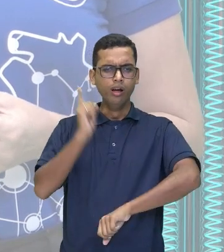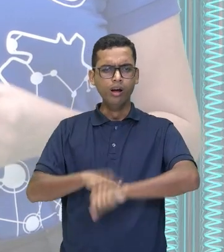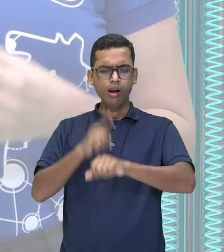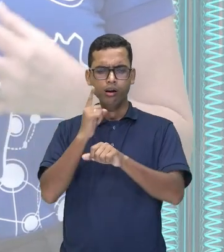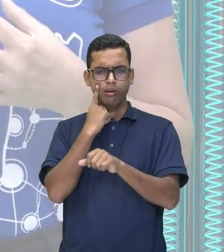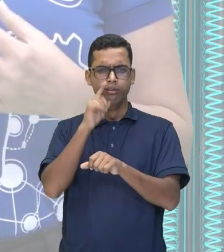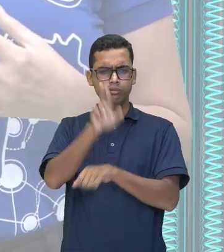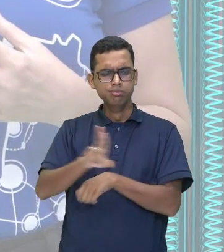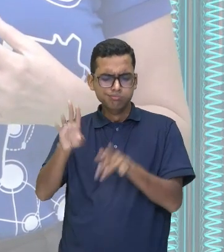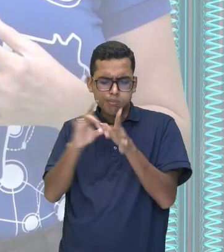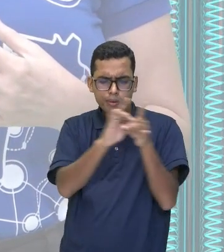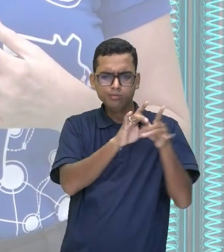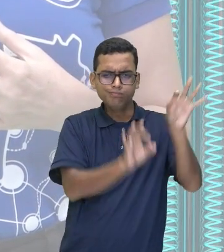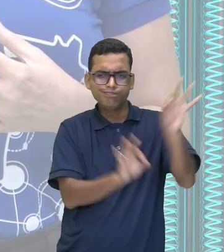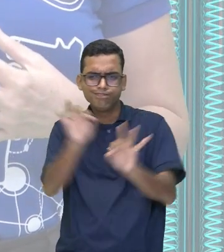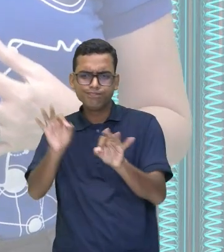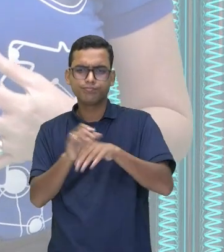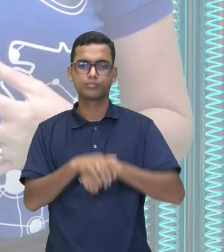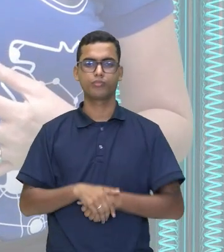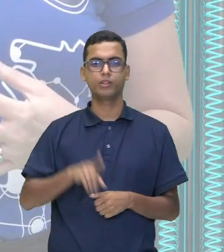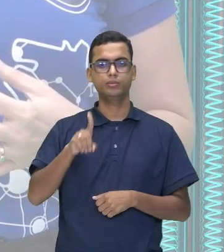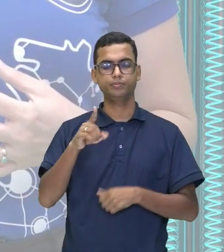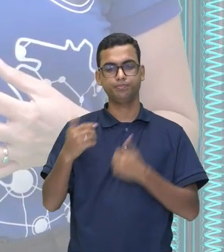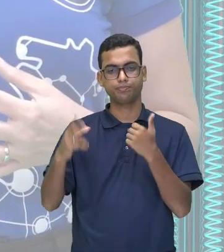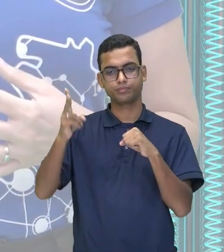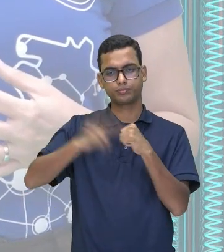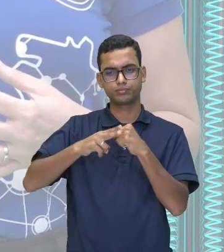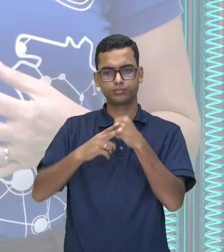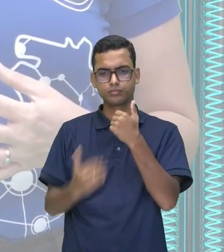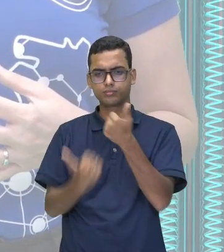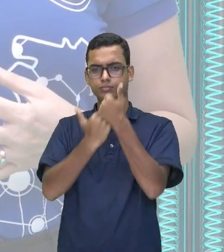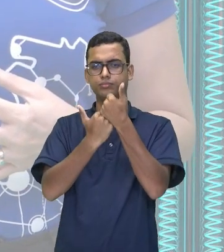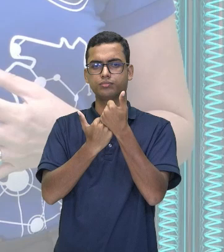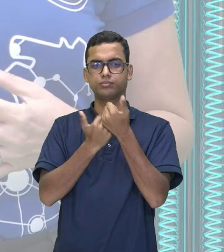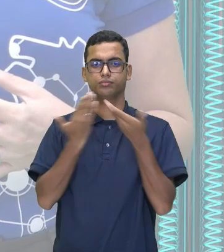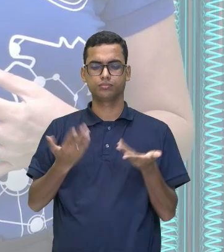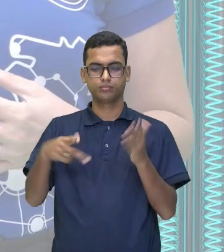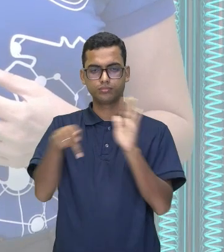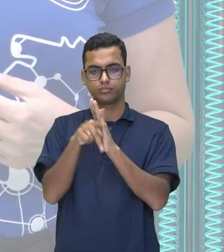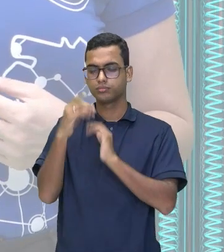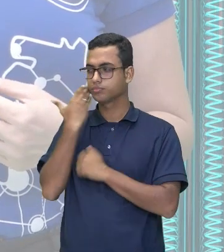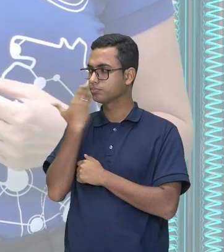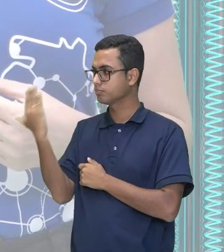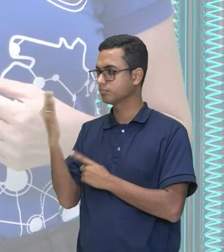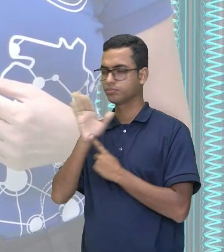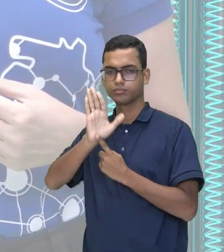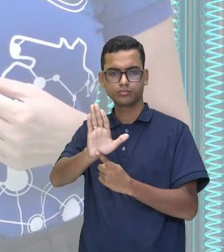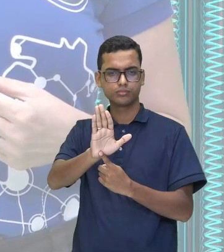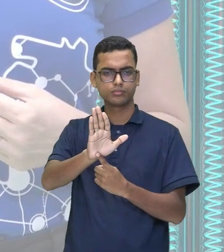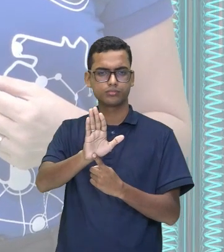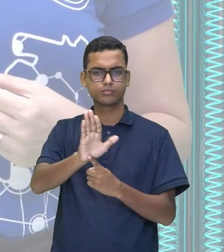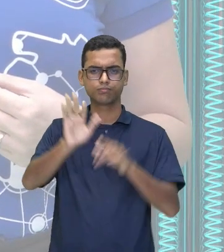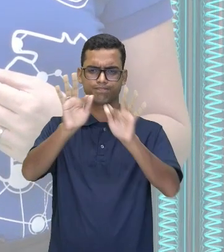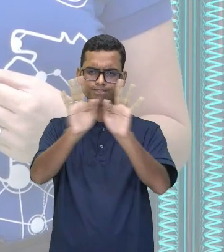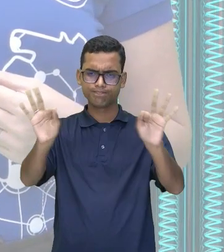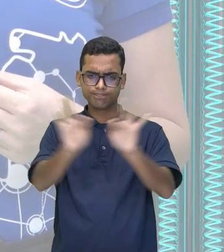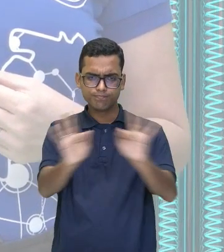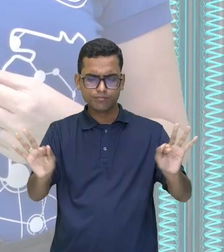verbo auxiliar é o que nos ajuda, nos auxilia. Então, ele vai nos ajudar a fazer as frases na